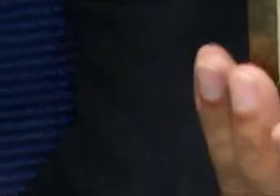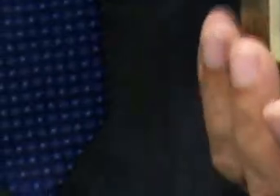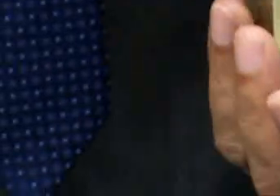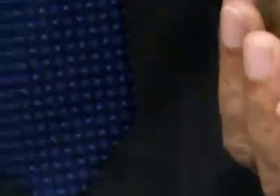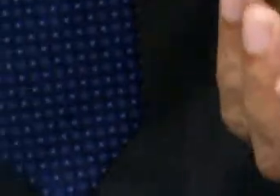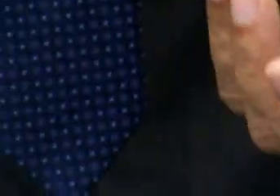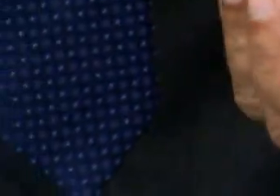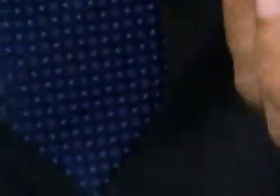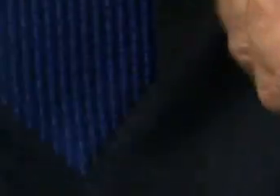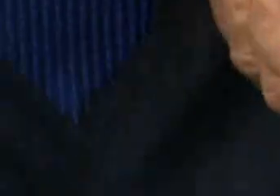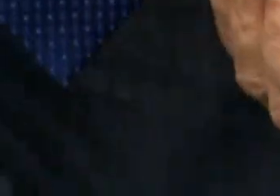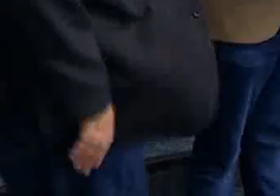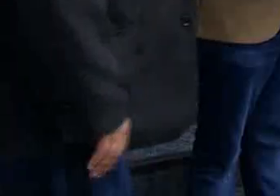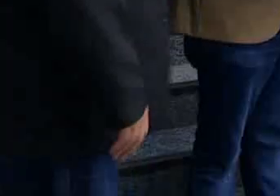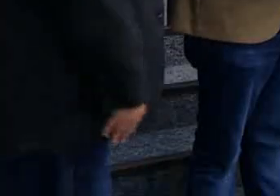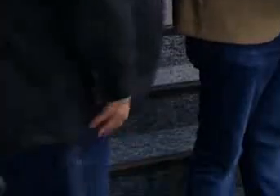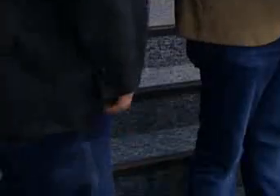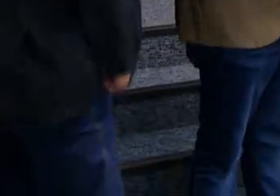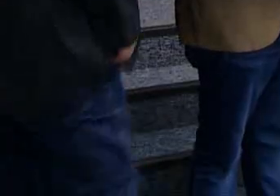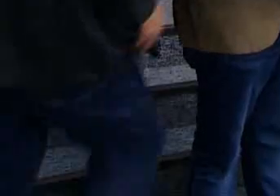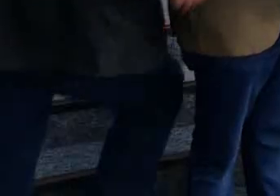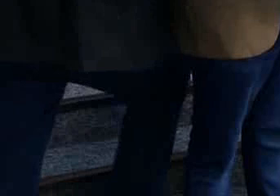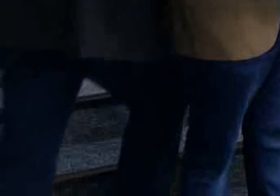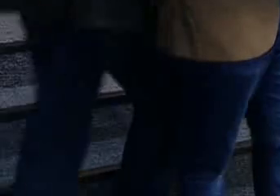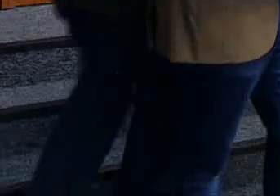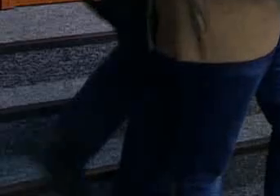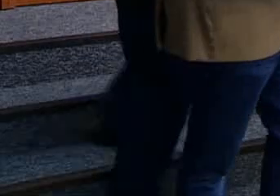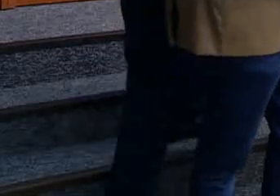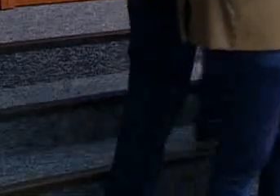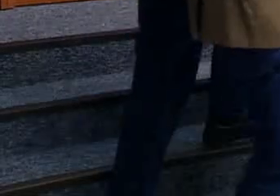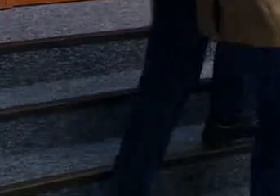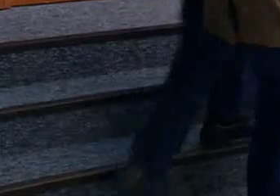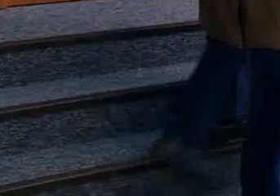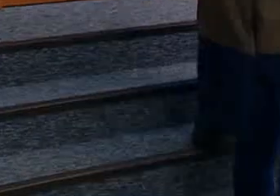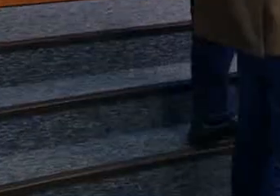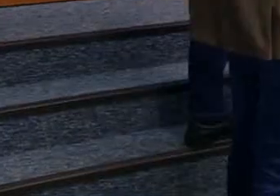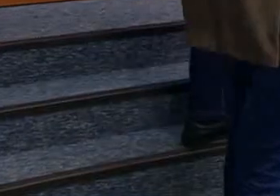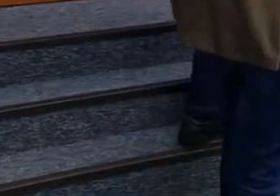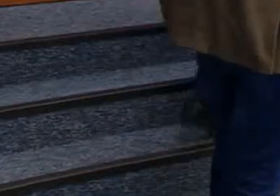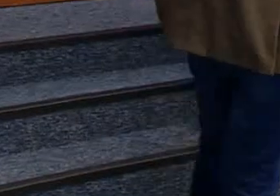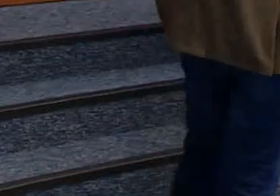Vereadores e vereadoras presentes que quiserem participar deste registro fotográfico